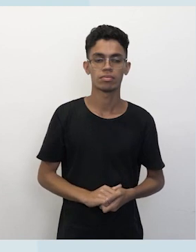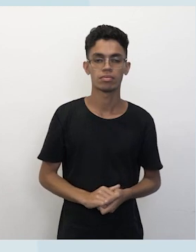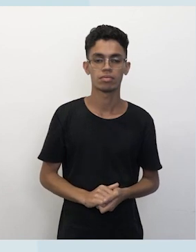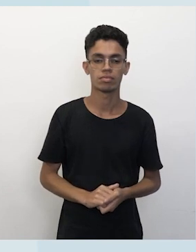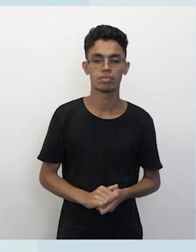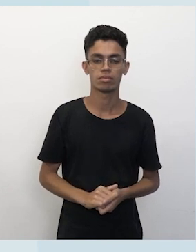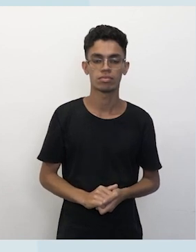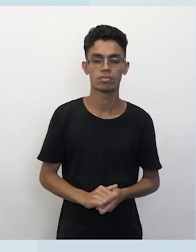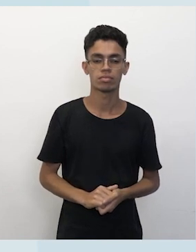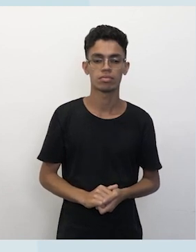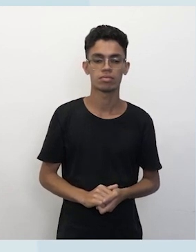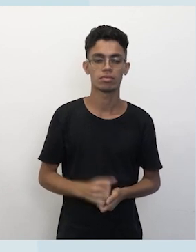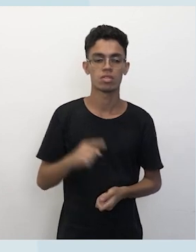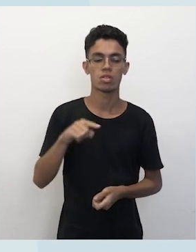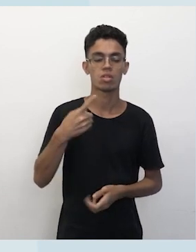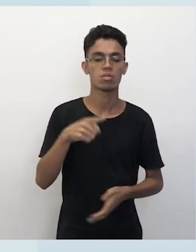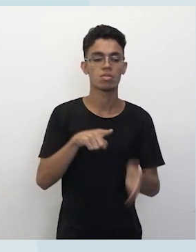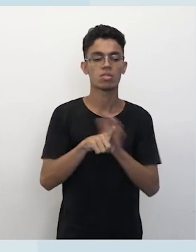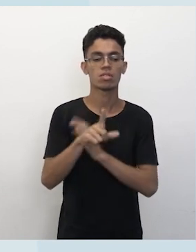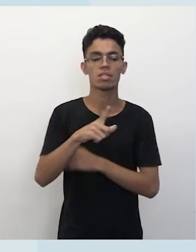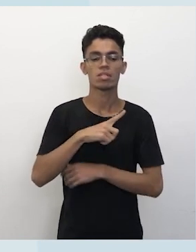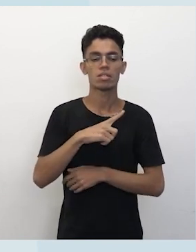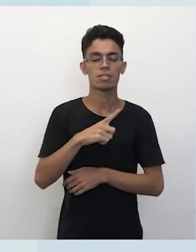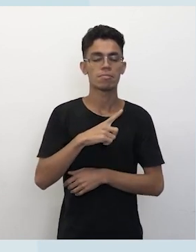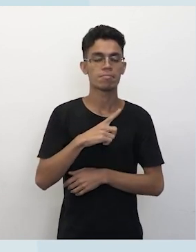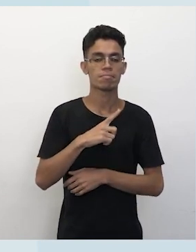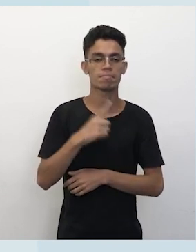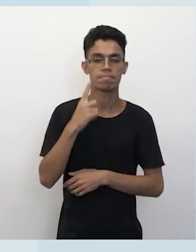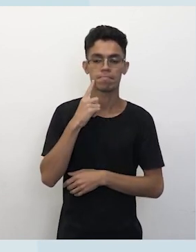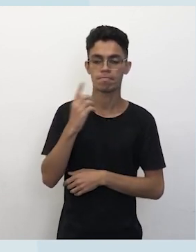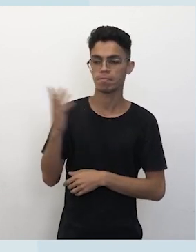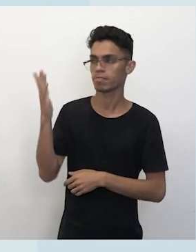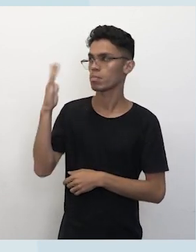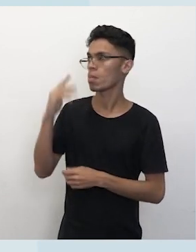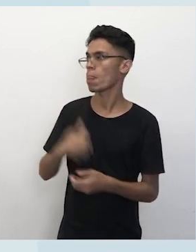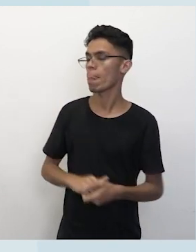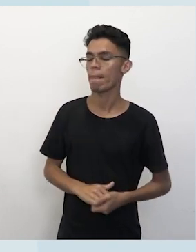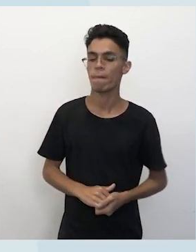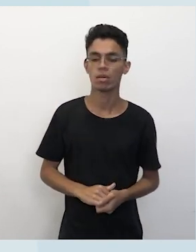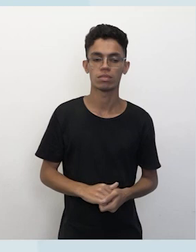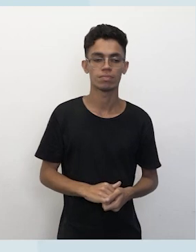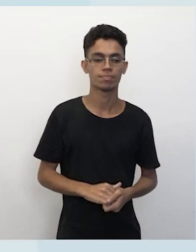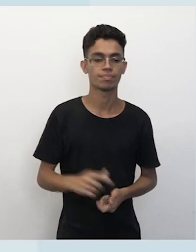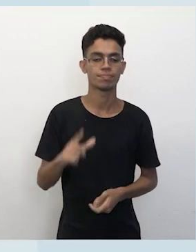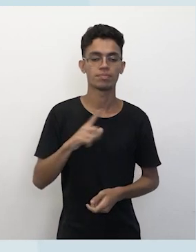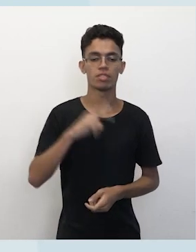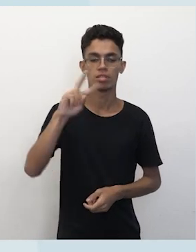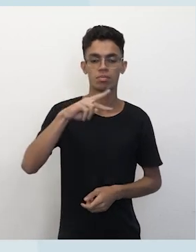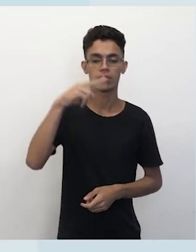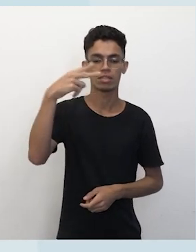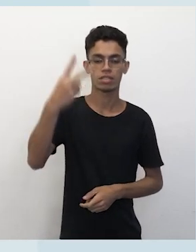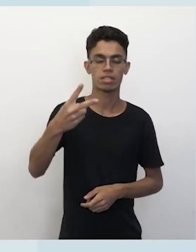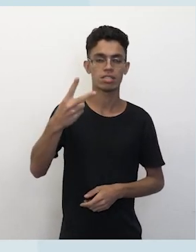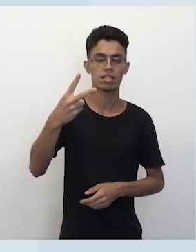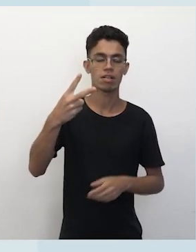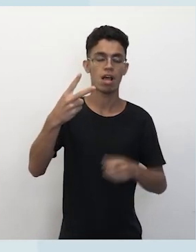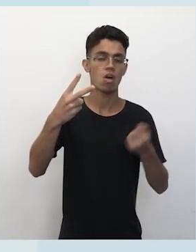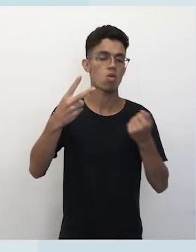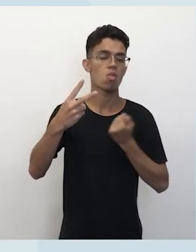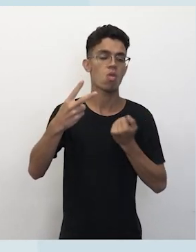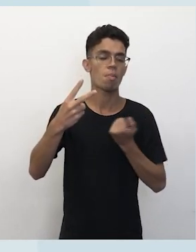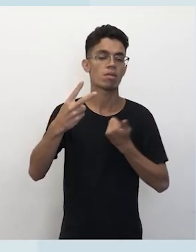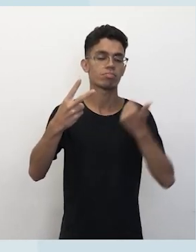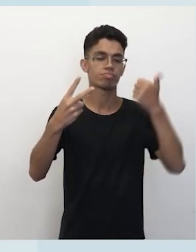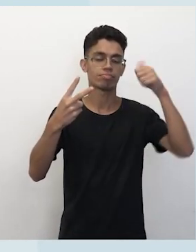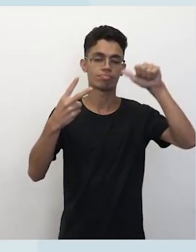256. Na próxima, aí, o que a gente tem? Também, né, olha lá, quando temos uma potência elevada a um número negativo,